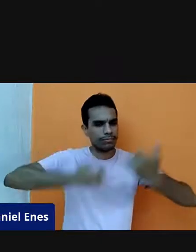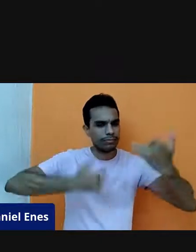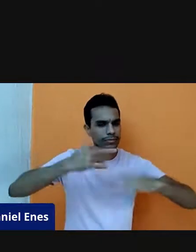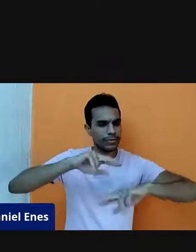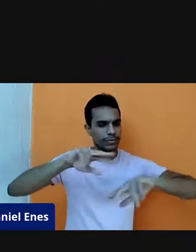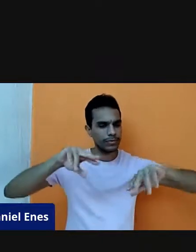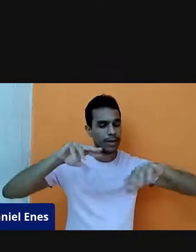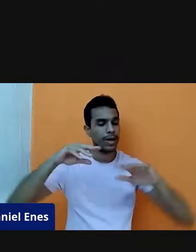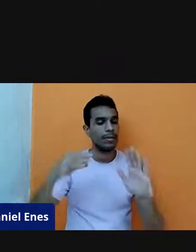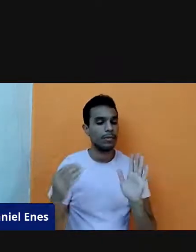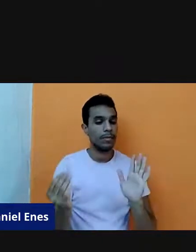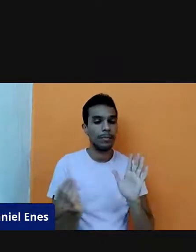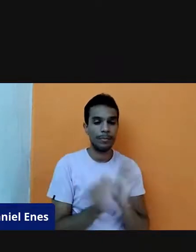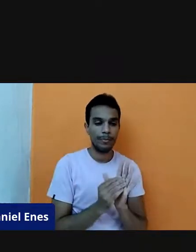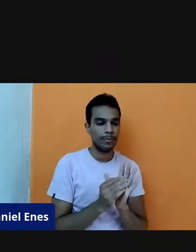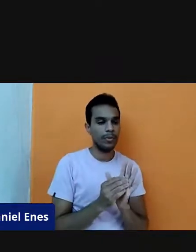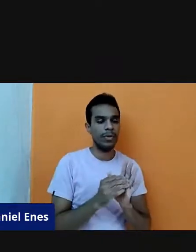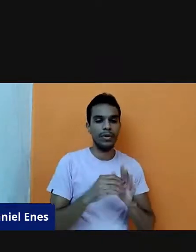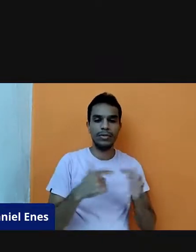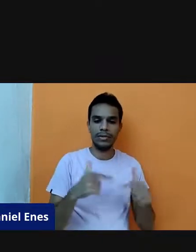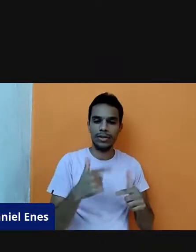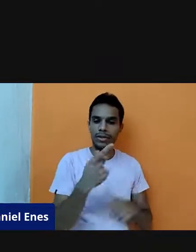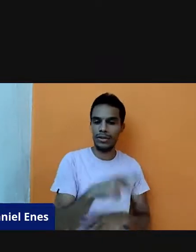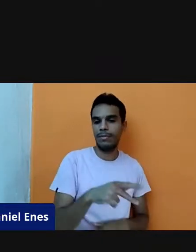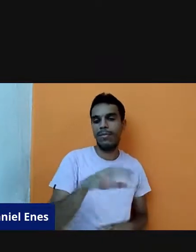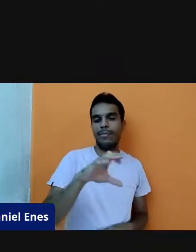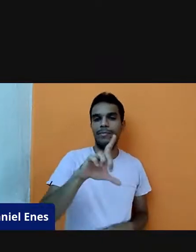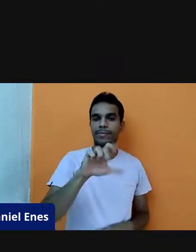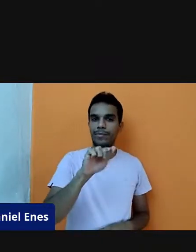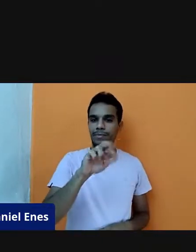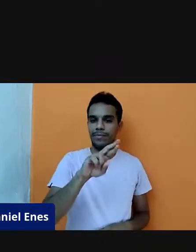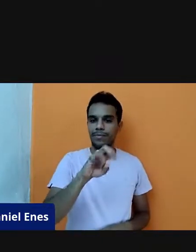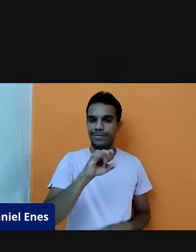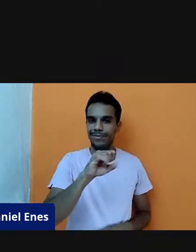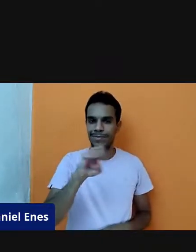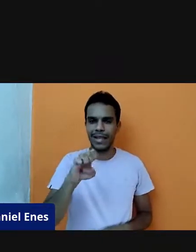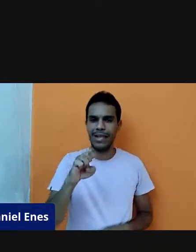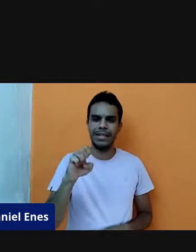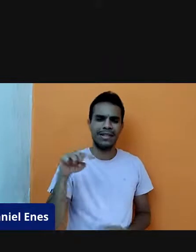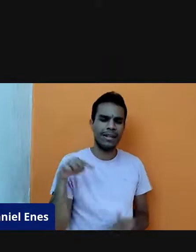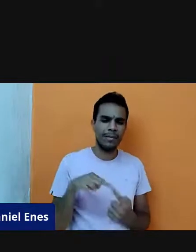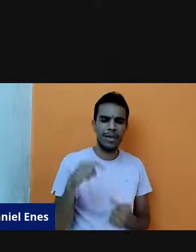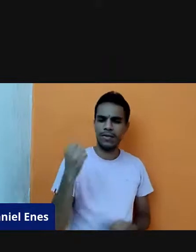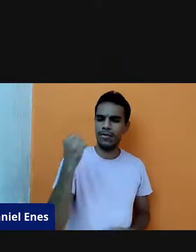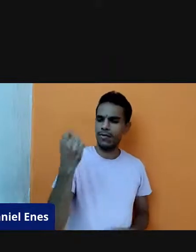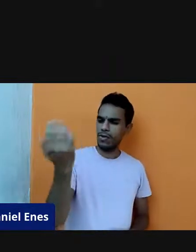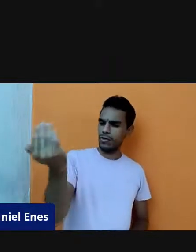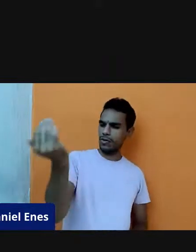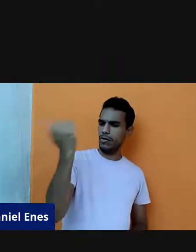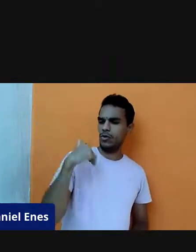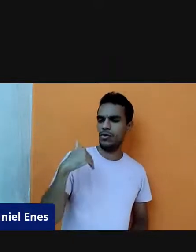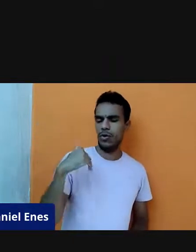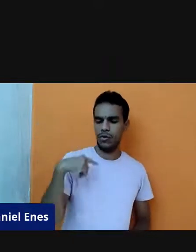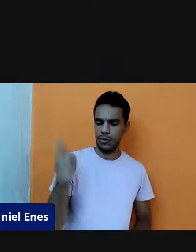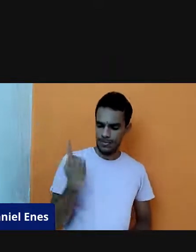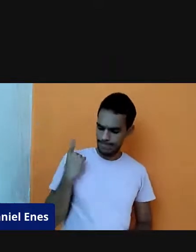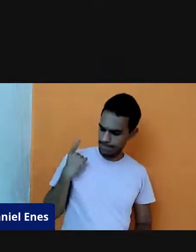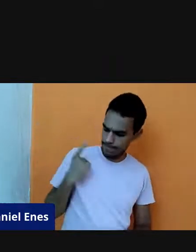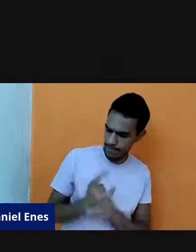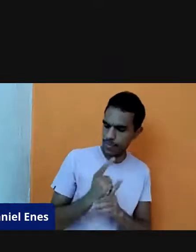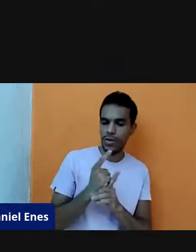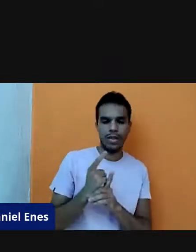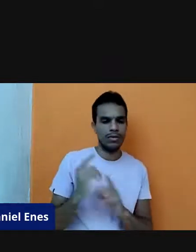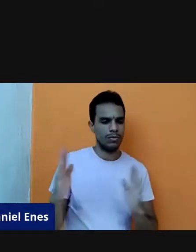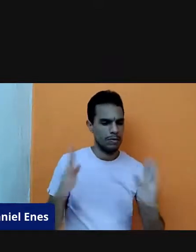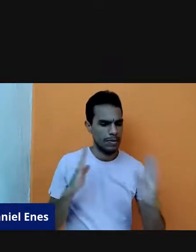obra de Clarice. Essa questão da força, né, que vem de dentro, que a gente descobre nos momentos